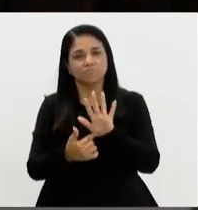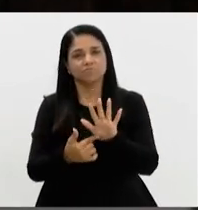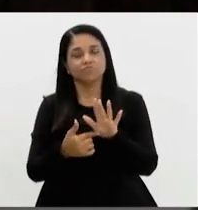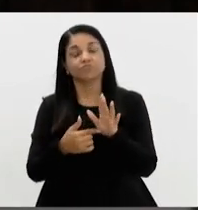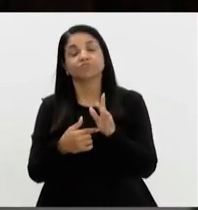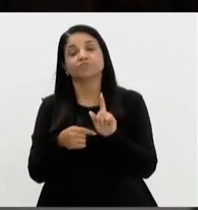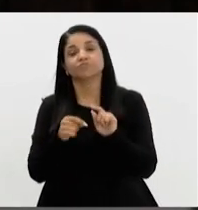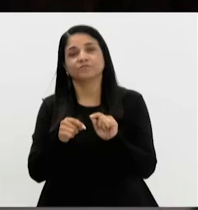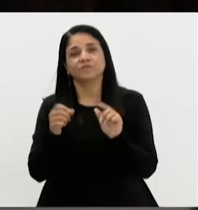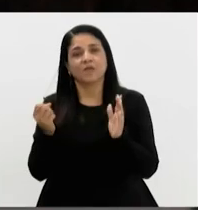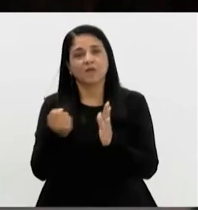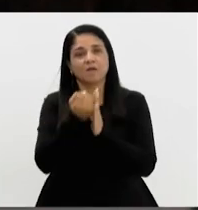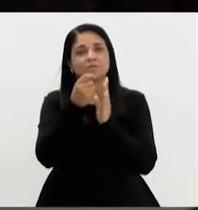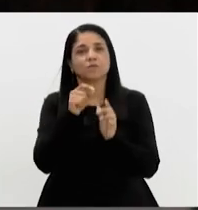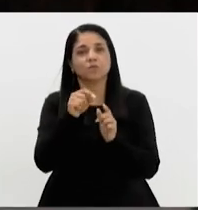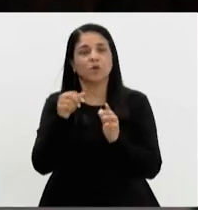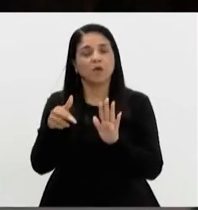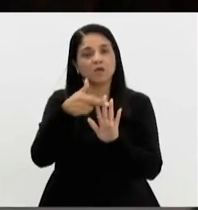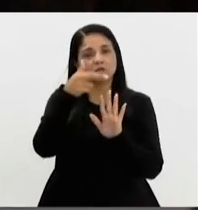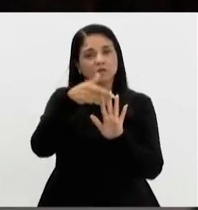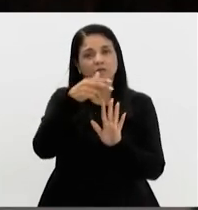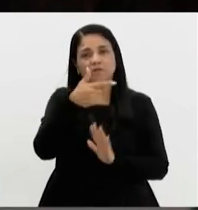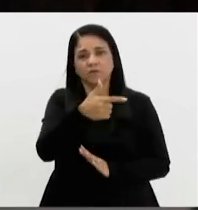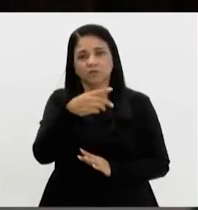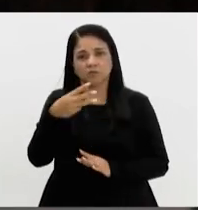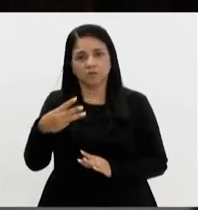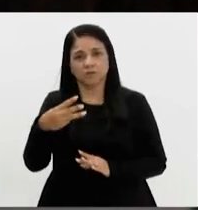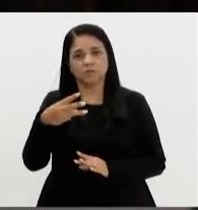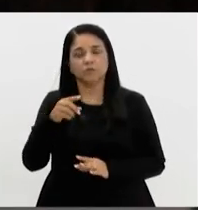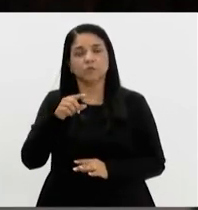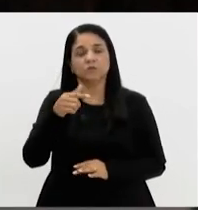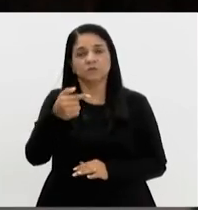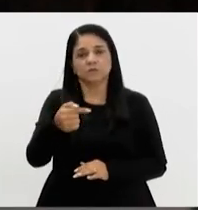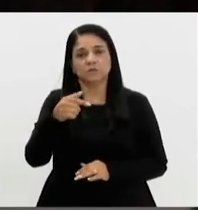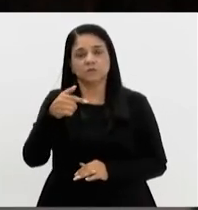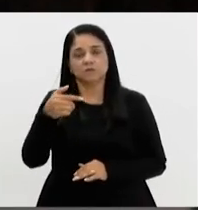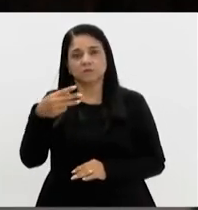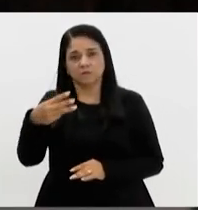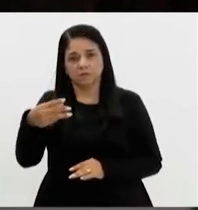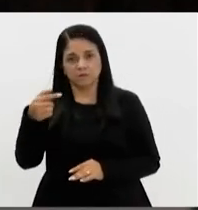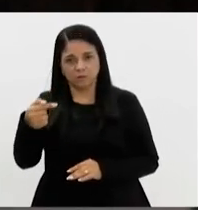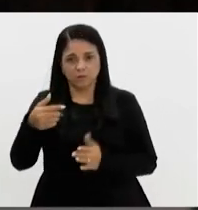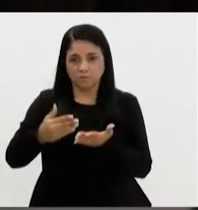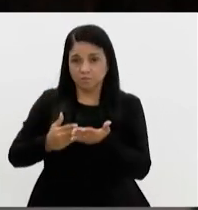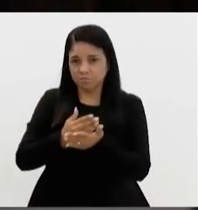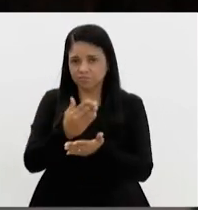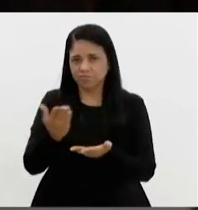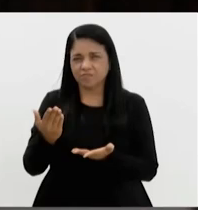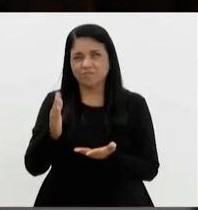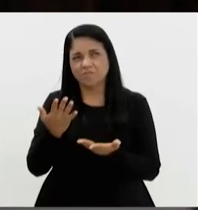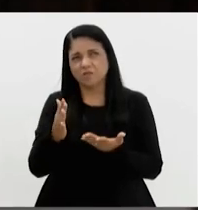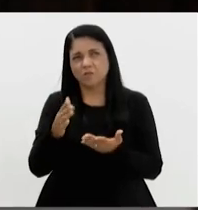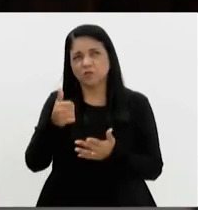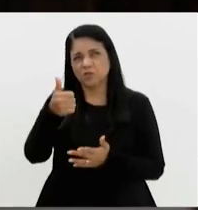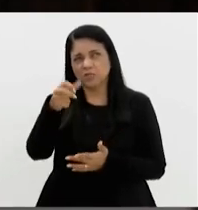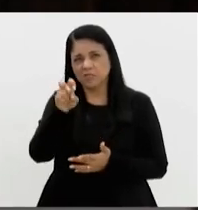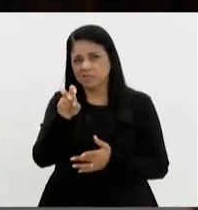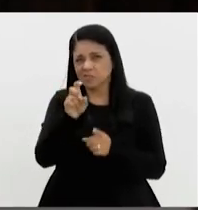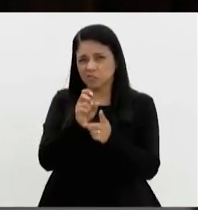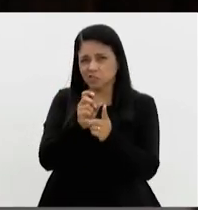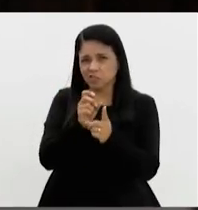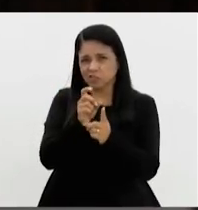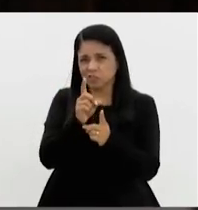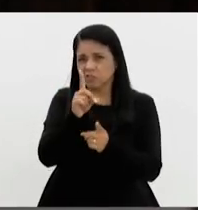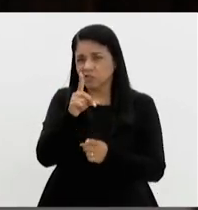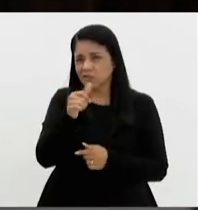destacar especialmente a resolução 23.732 recentemente aprovada a cerca de mais ou menos 15 dias